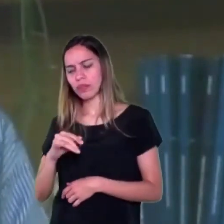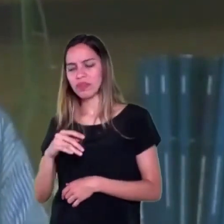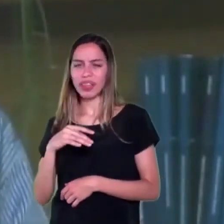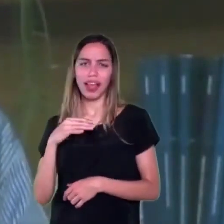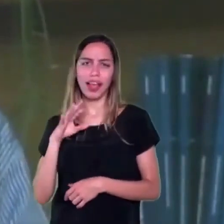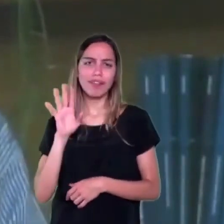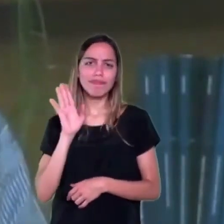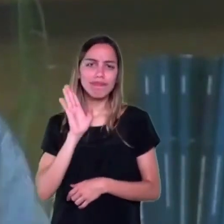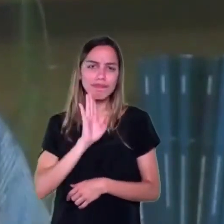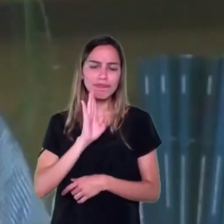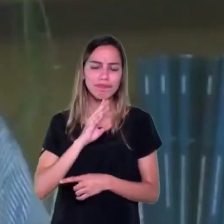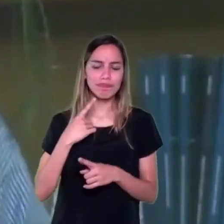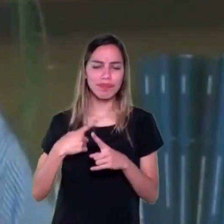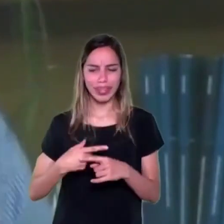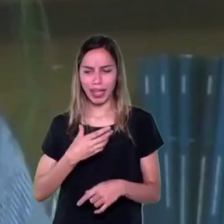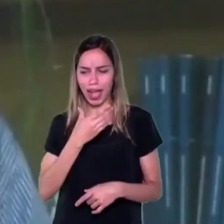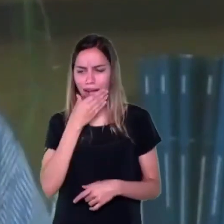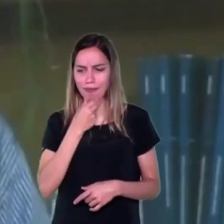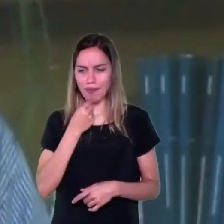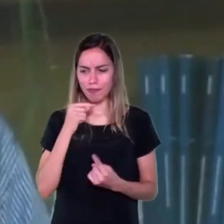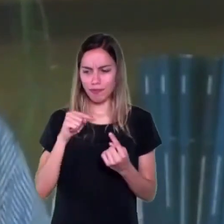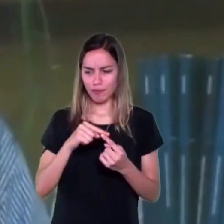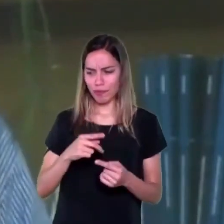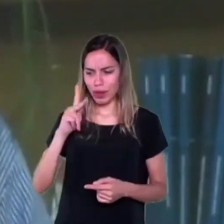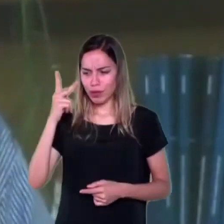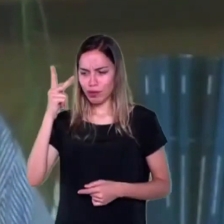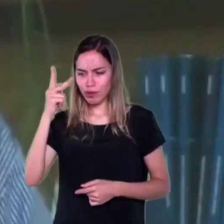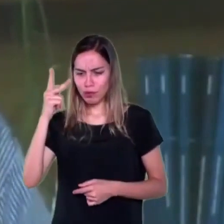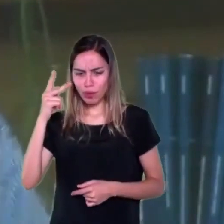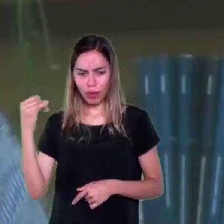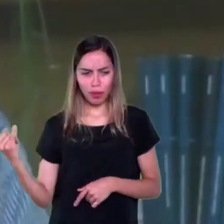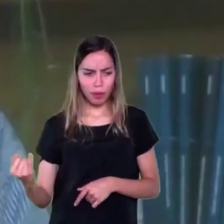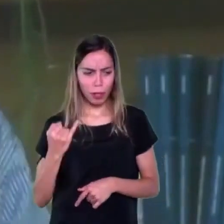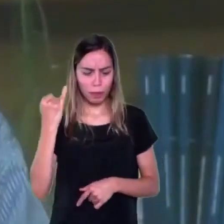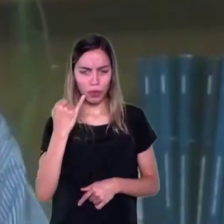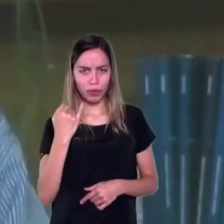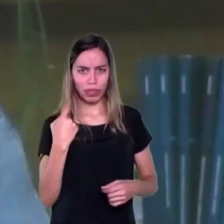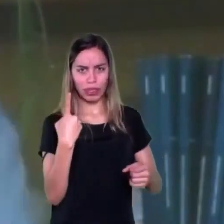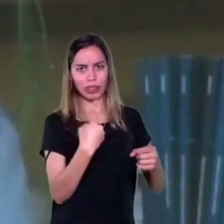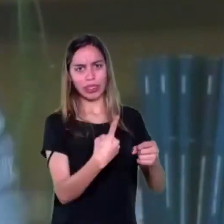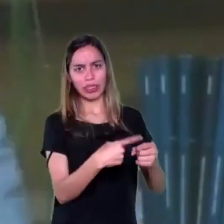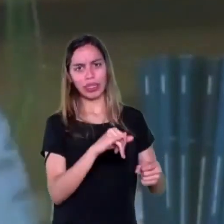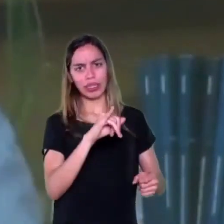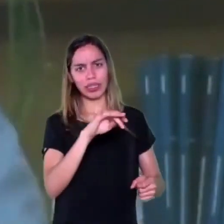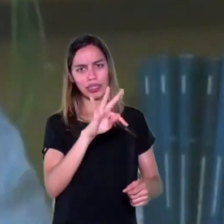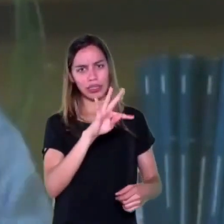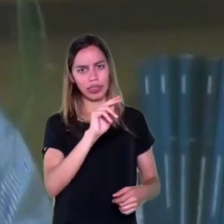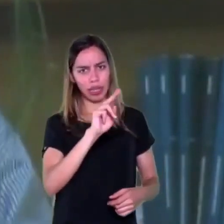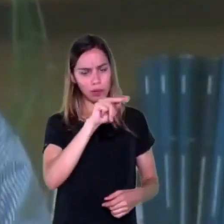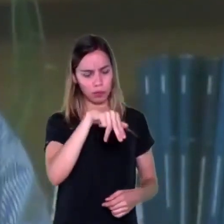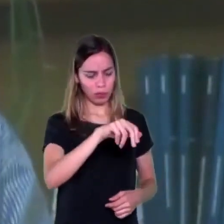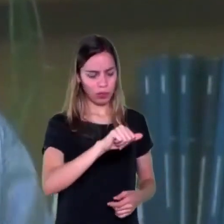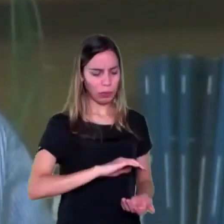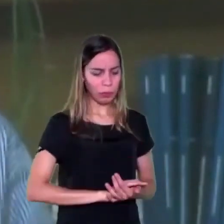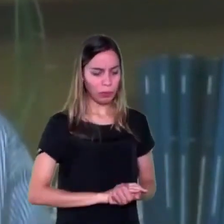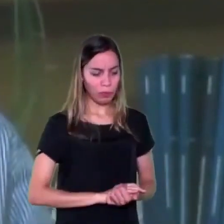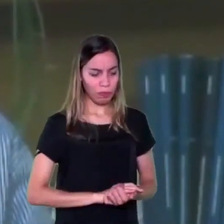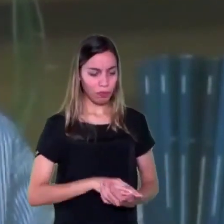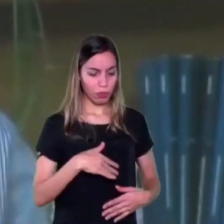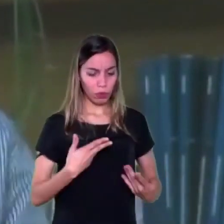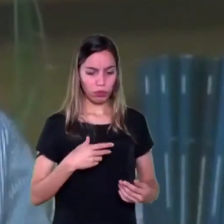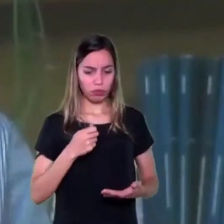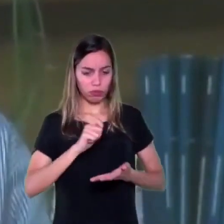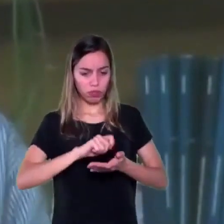viva da história itaunense. E quando eu escrevi este texto para o